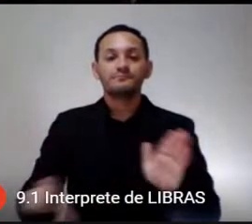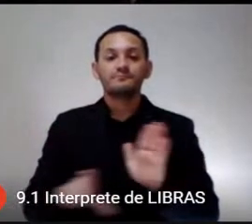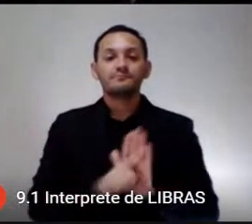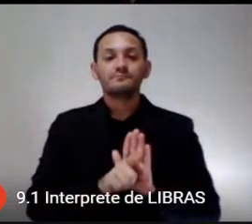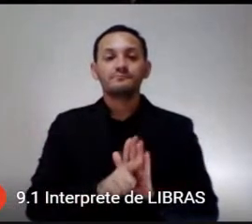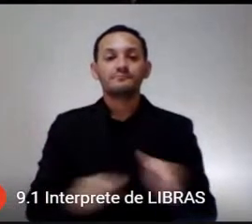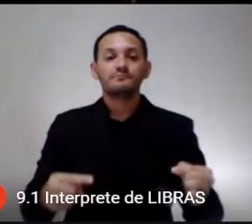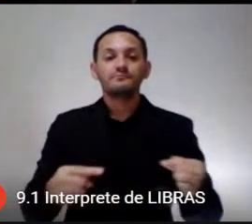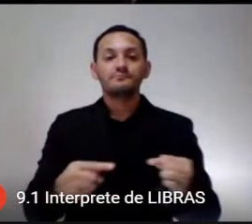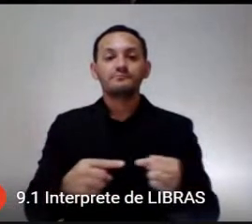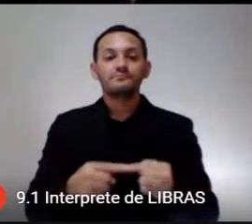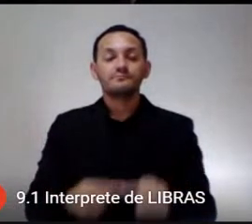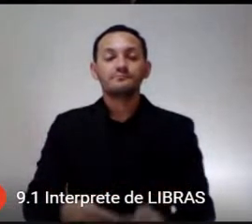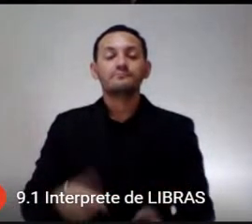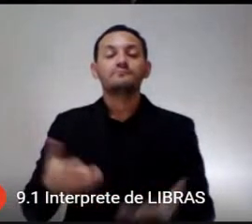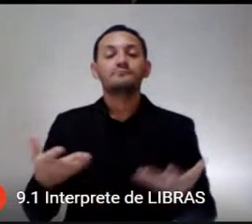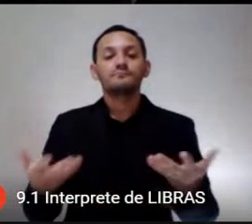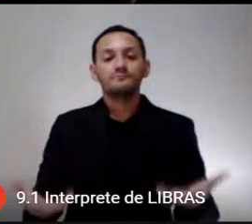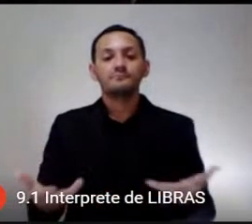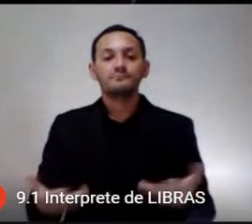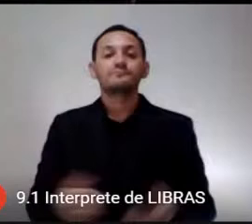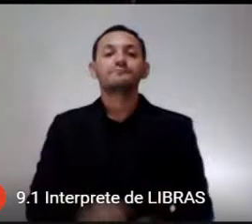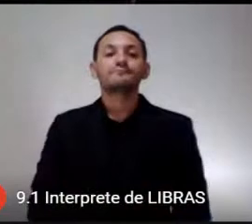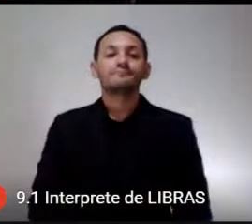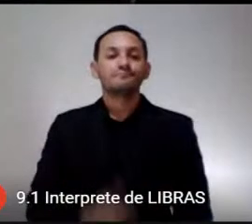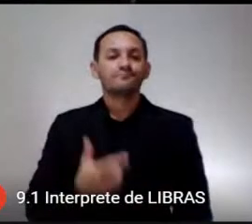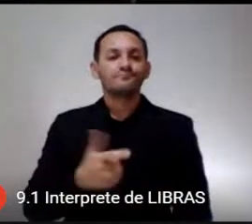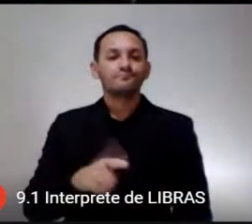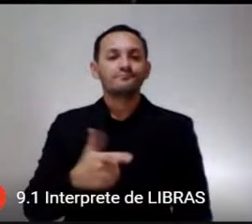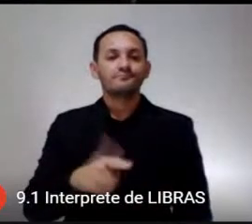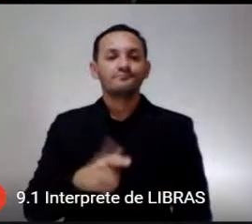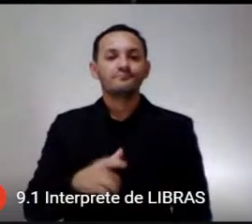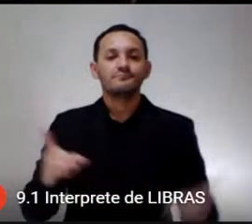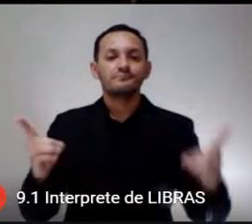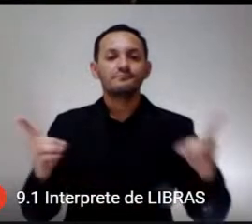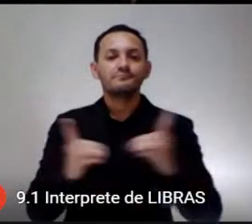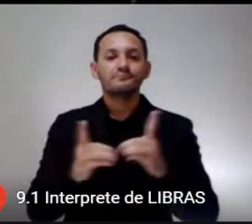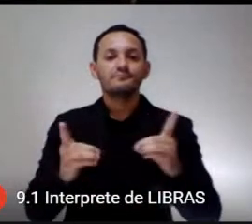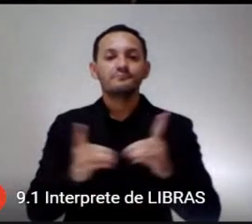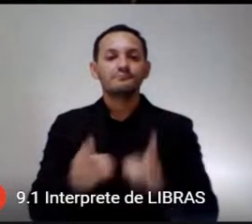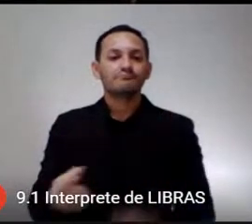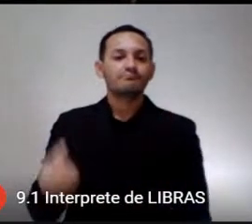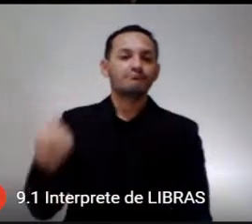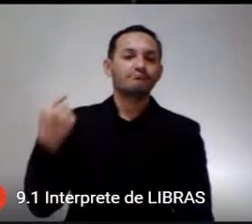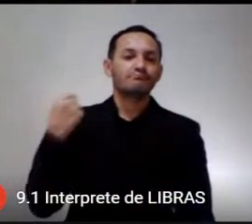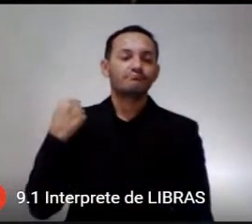Excelência está mencionando. Mas não houve esse debate naquela ocasião. Exato.